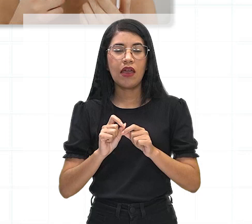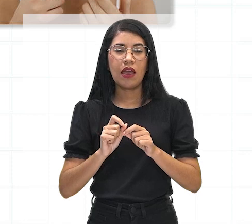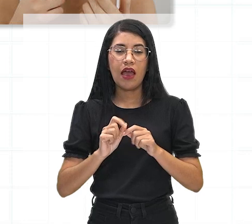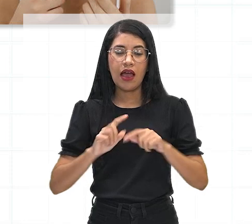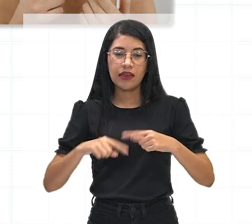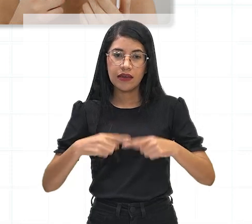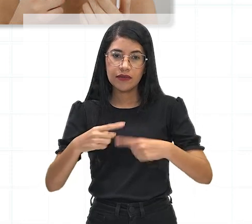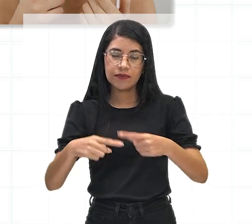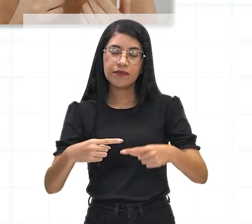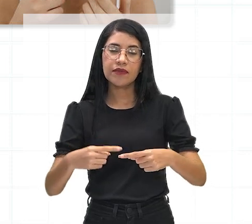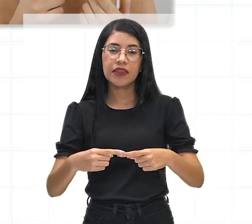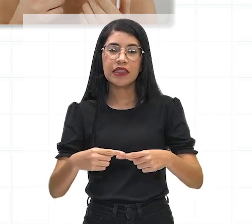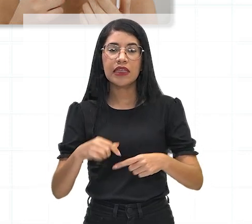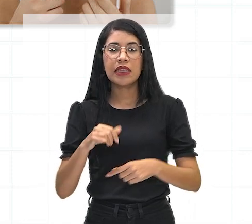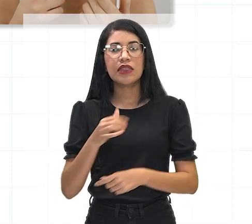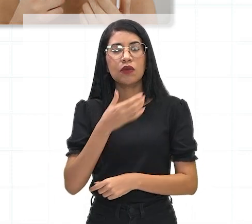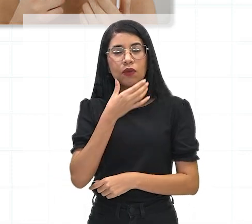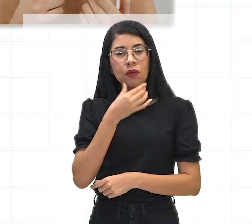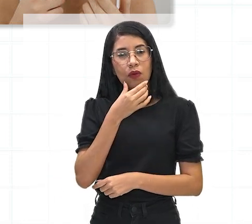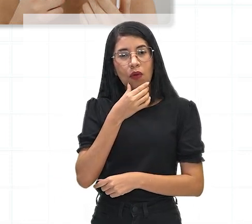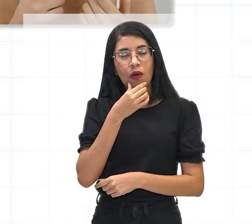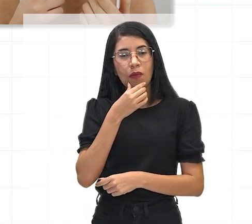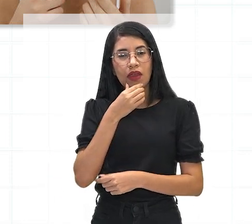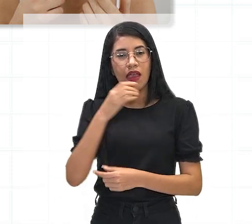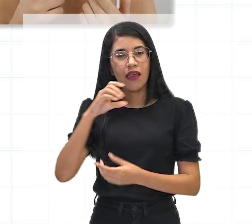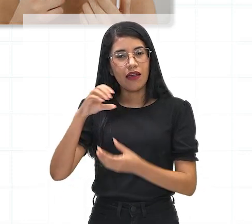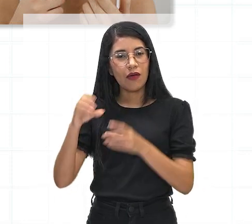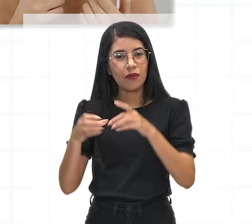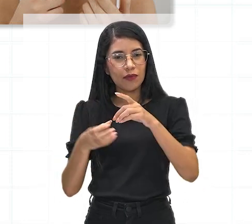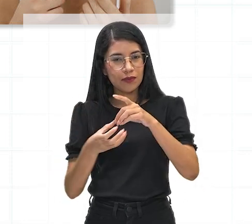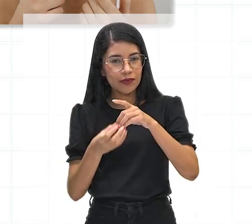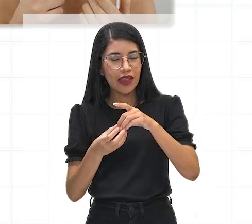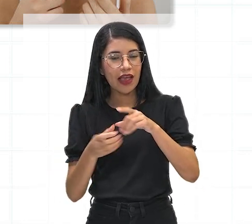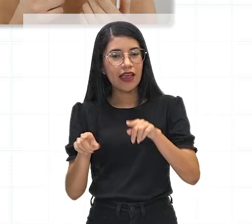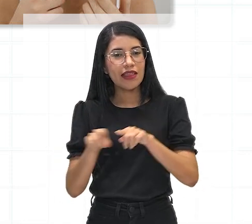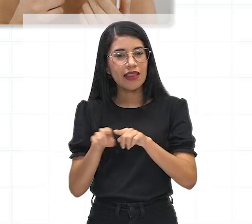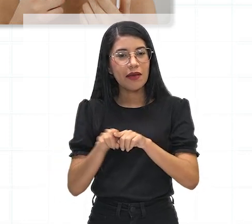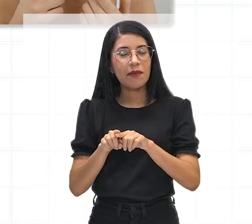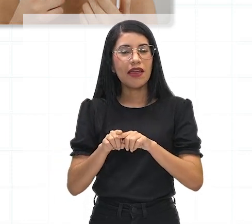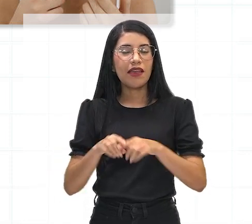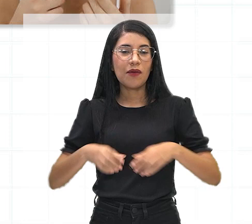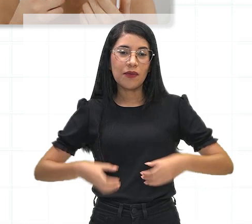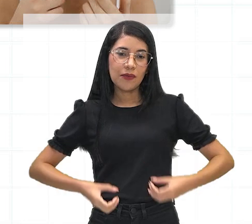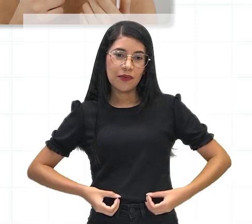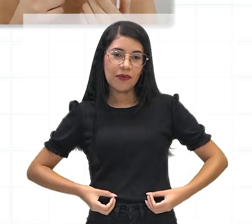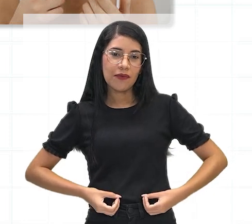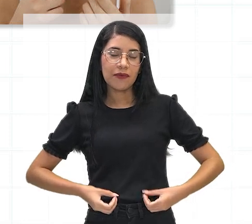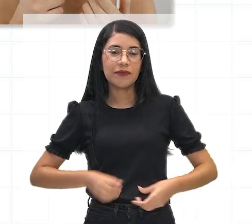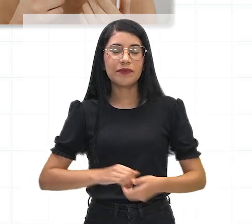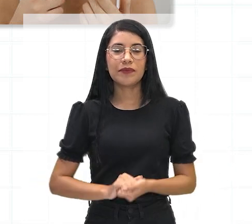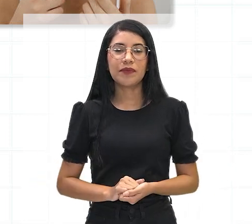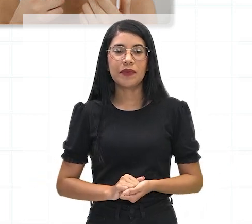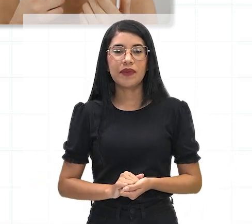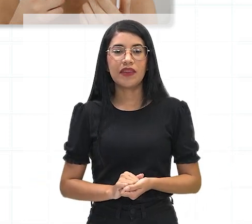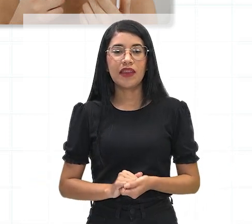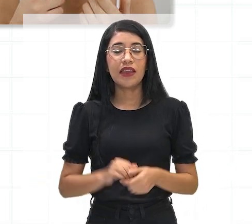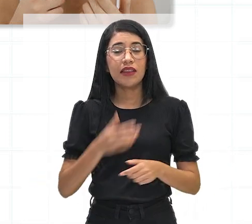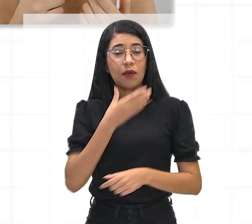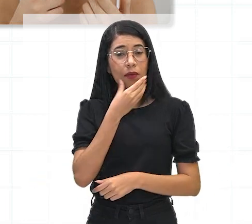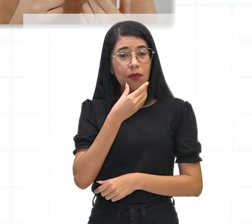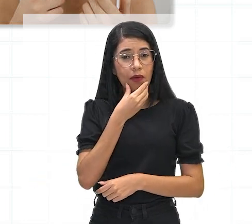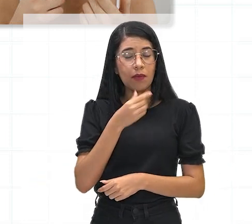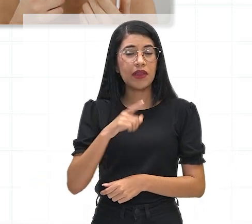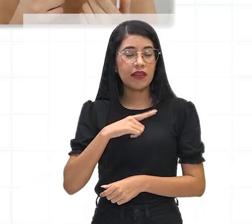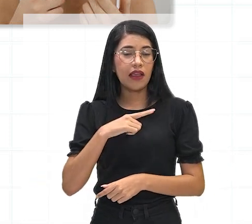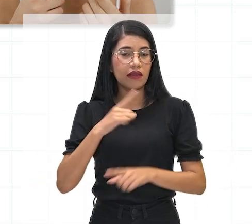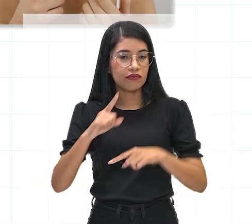glândulas reprodutivas. No caso aí dos meninos é o testículo e os ovários no caso das meninas, né? Então, homens